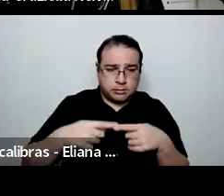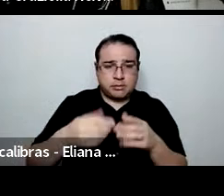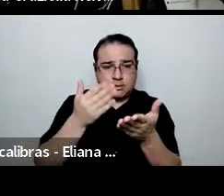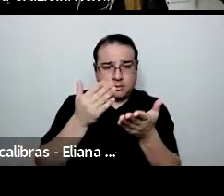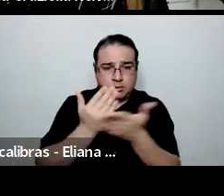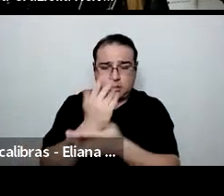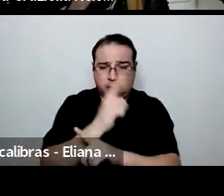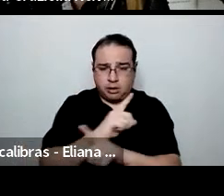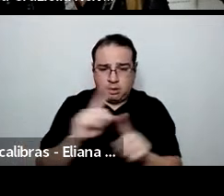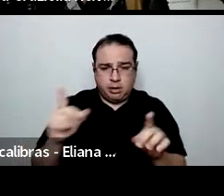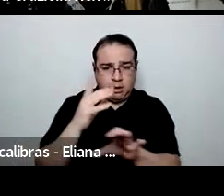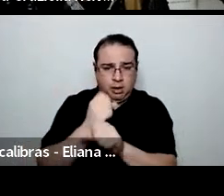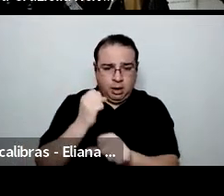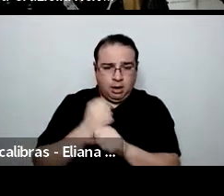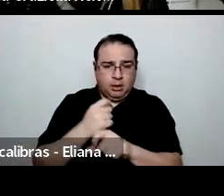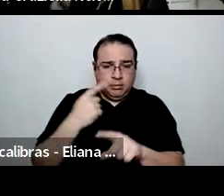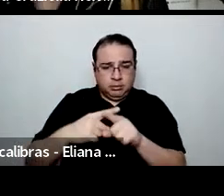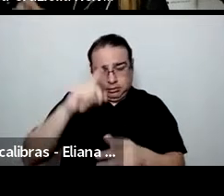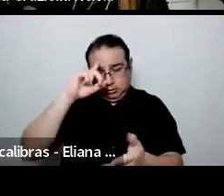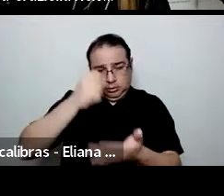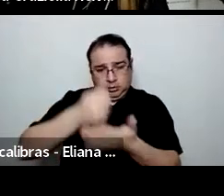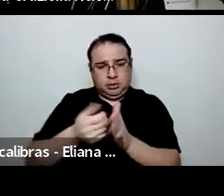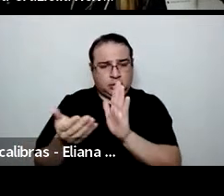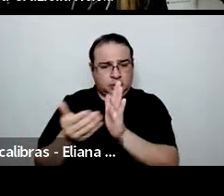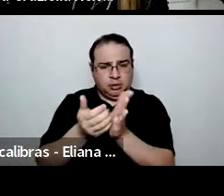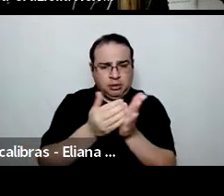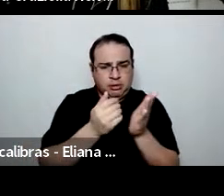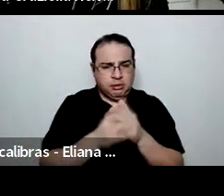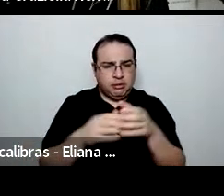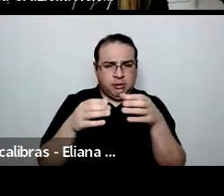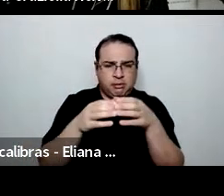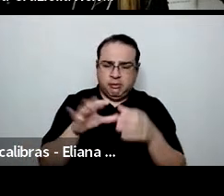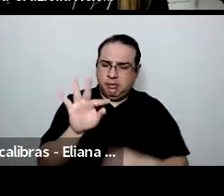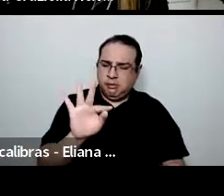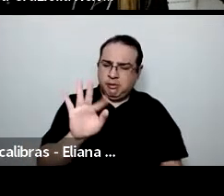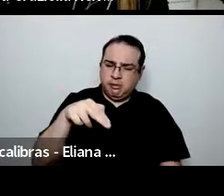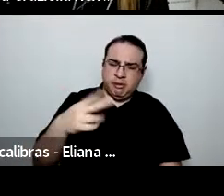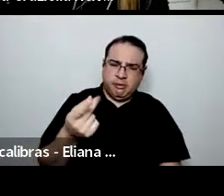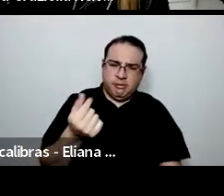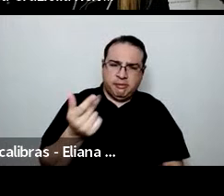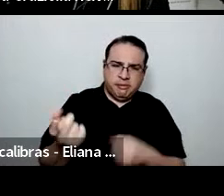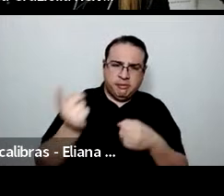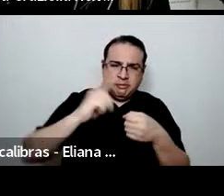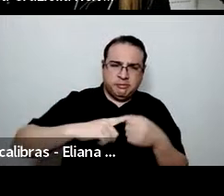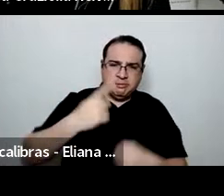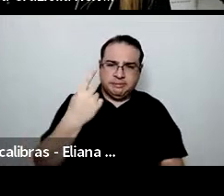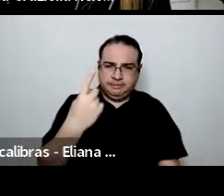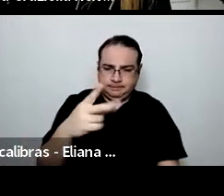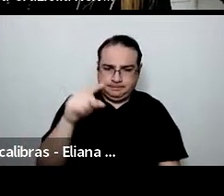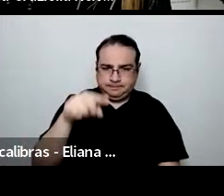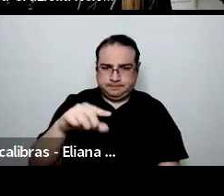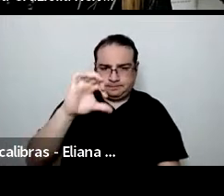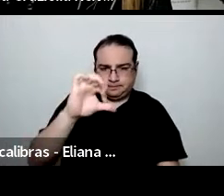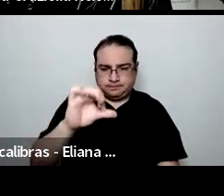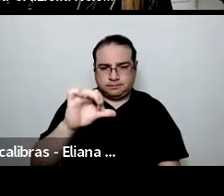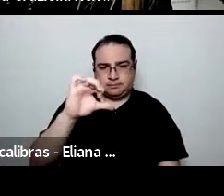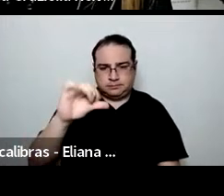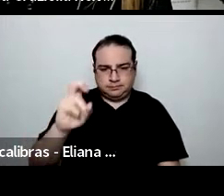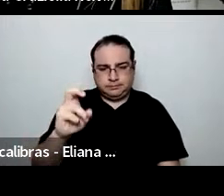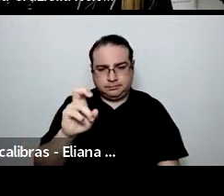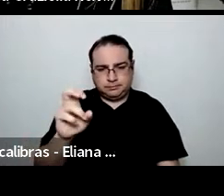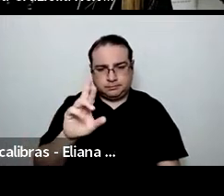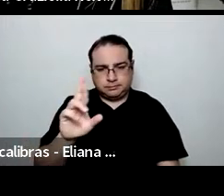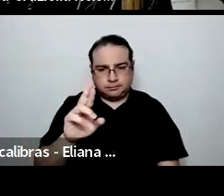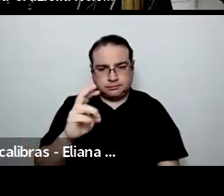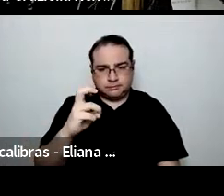dessa aprovação das pontas com determinação de recolhimento ao Tesouro Nacional de 12 r$ 1995 e 77